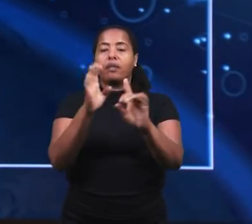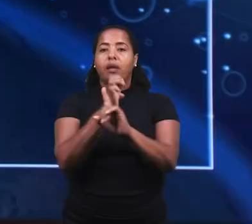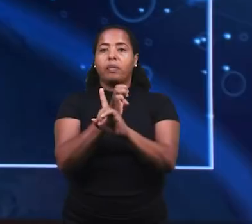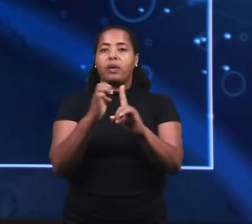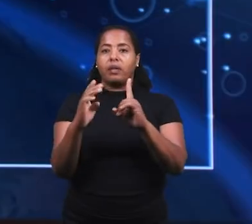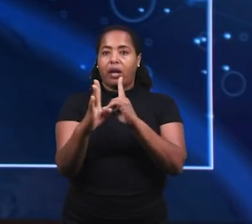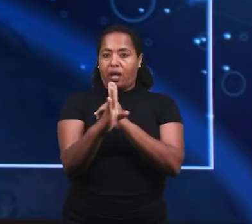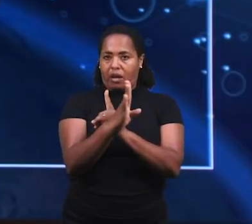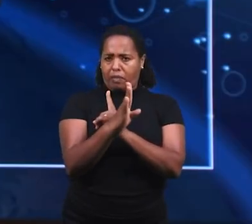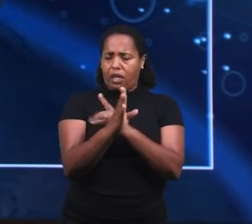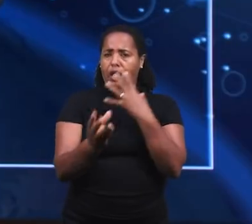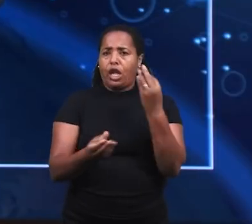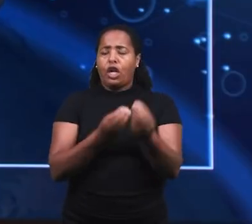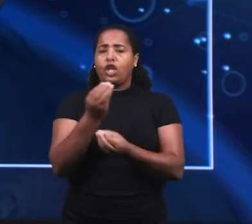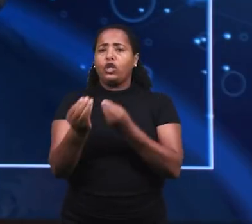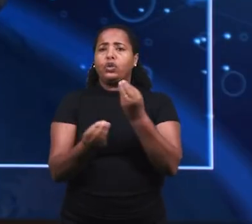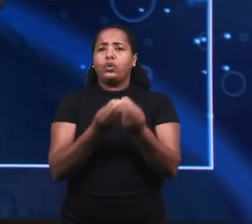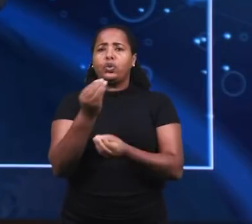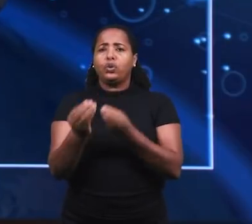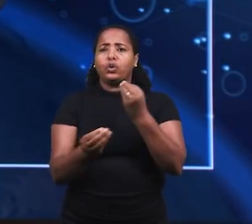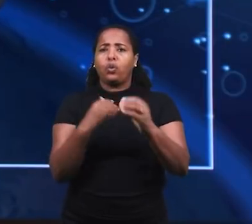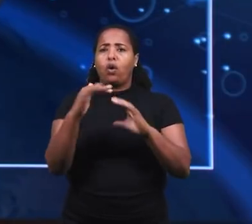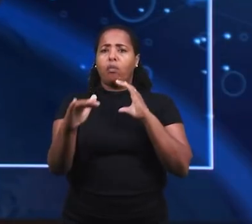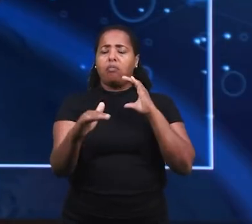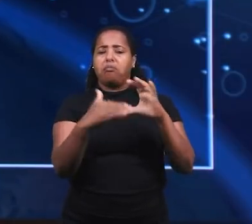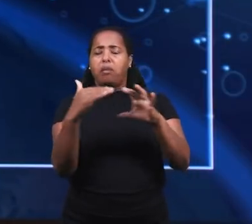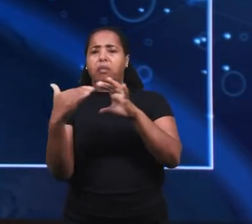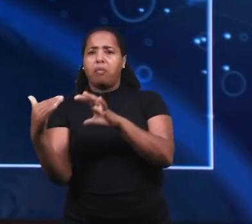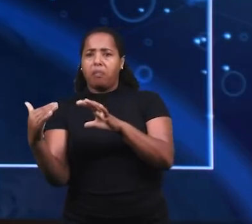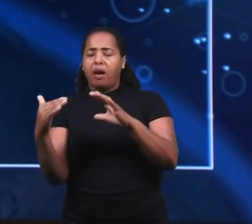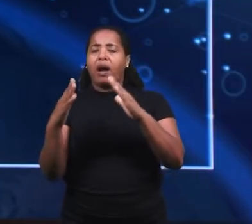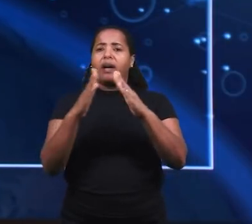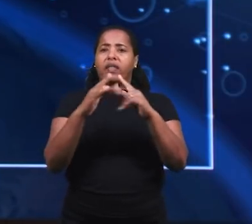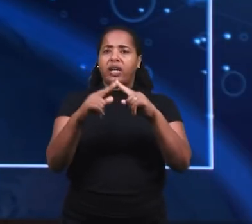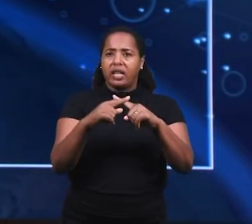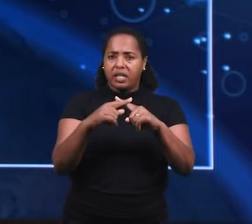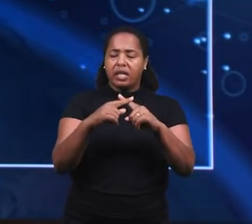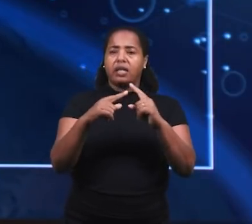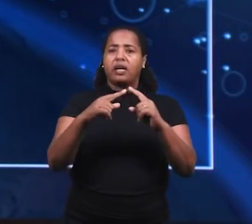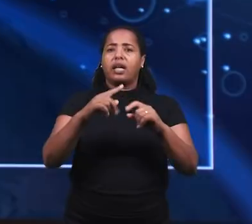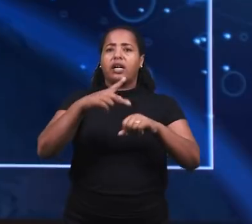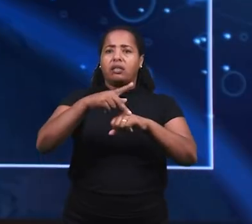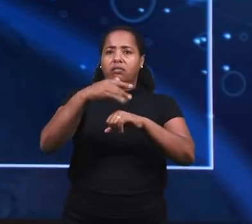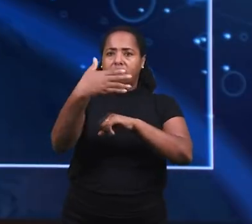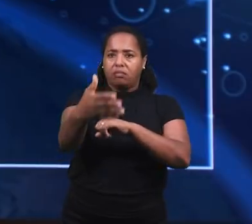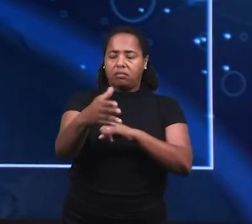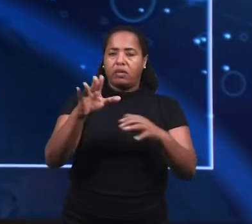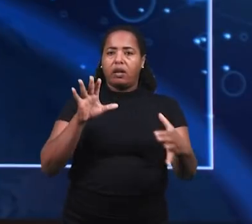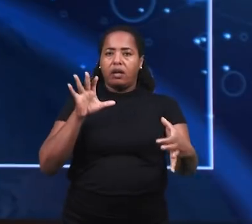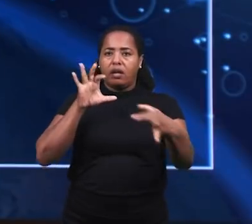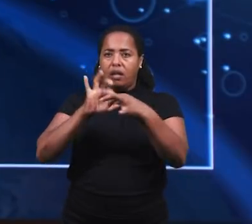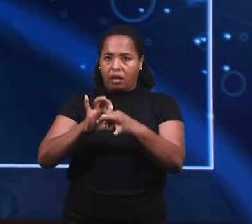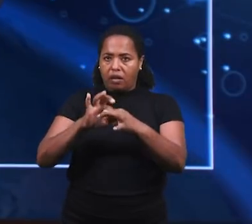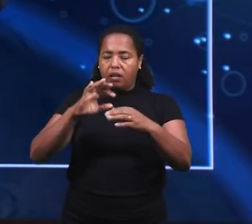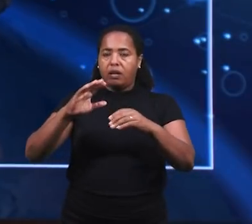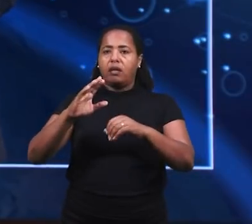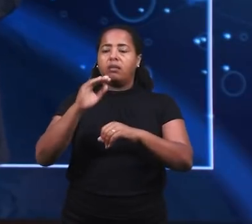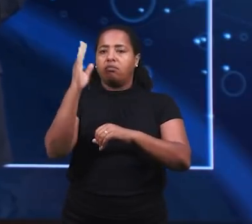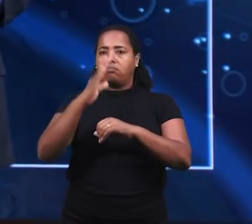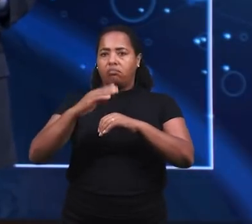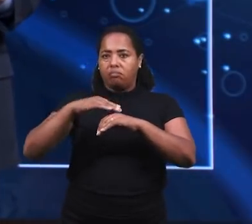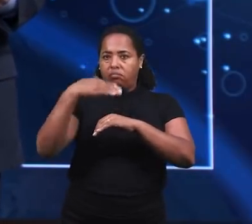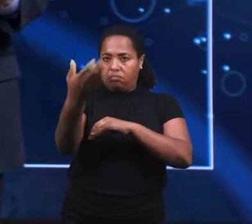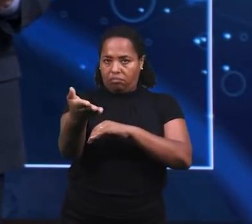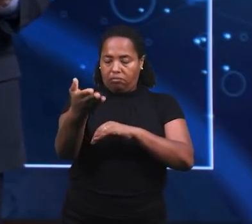os testemunhos das nossas escolas bíblicas dominicais, de como elas são recebidas nas nossas igrejas no exterior e